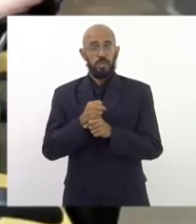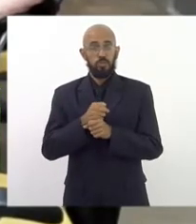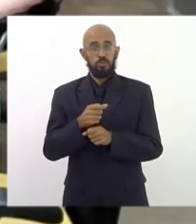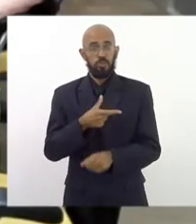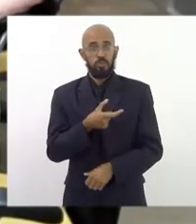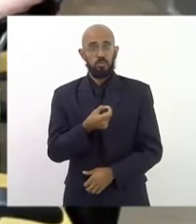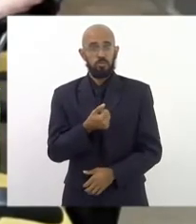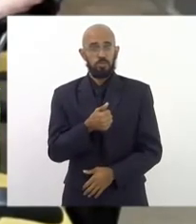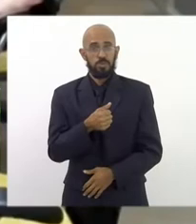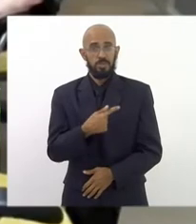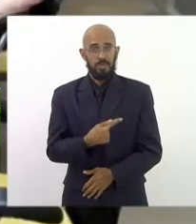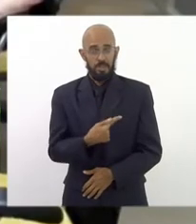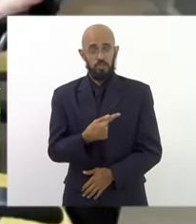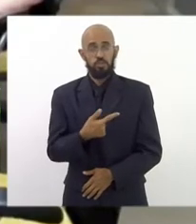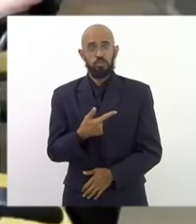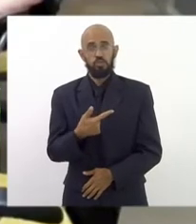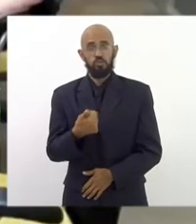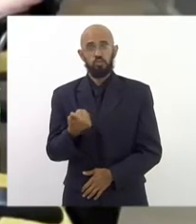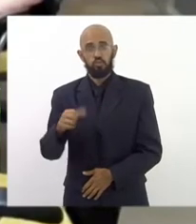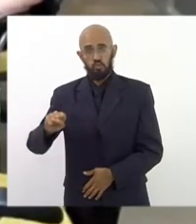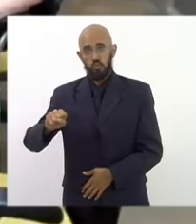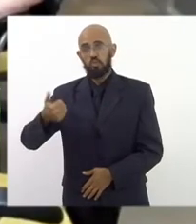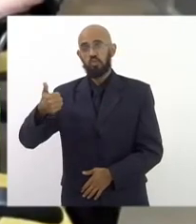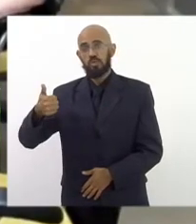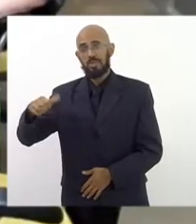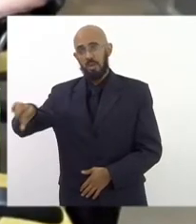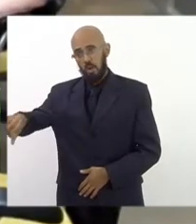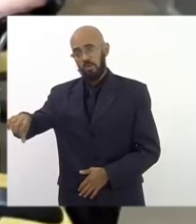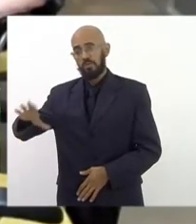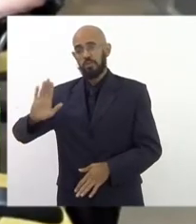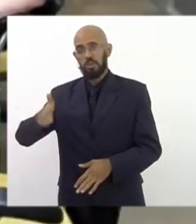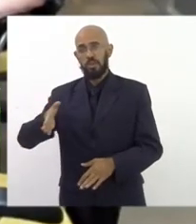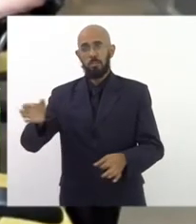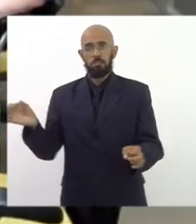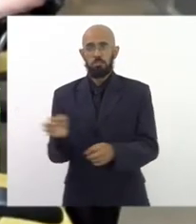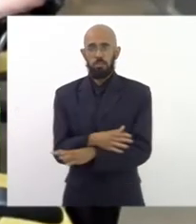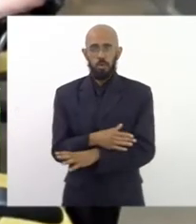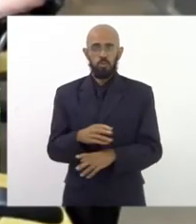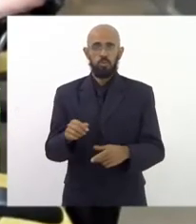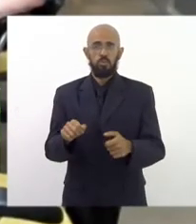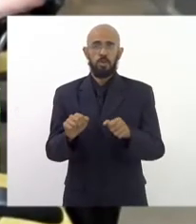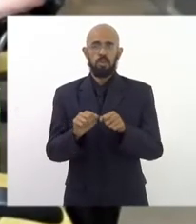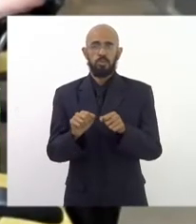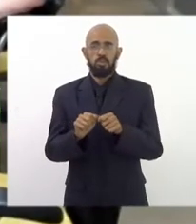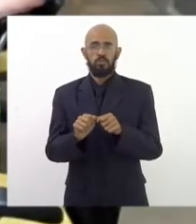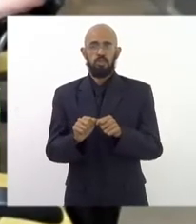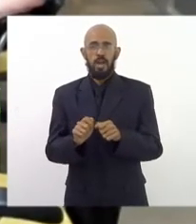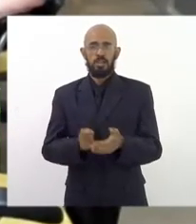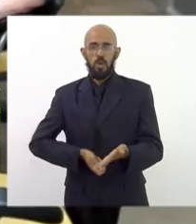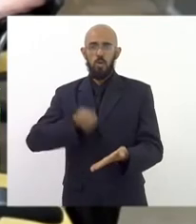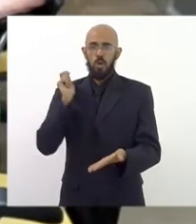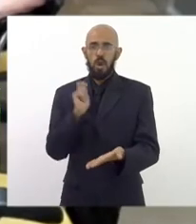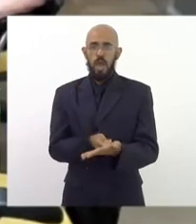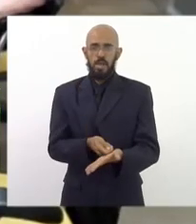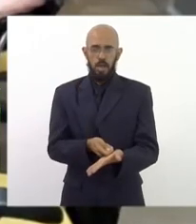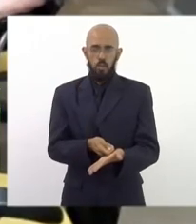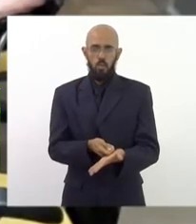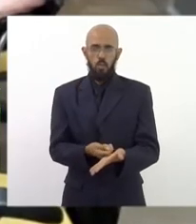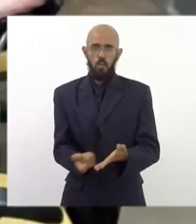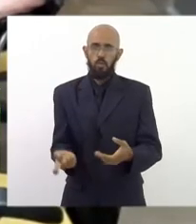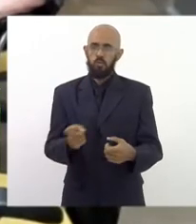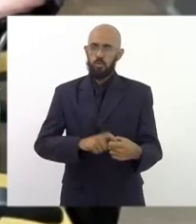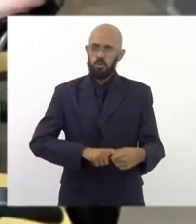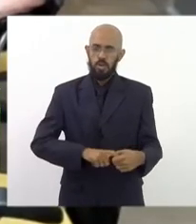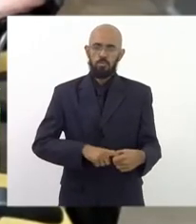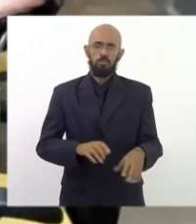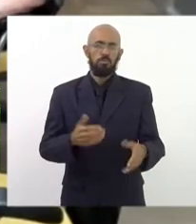já deixei encaminhado aqui, está pronto para que a gente faça o leilão reverso para quitar também, tá?